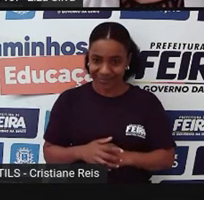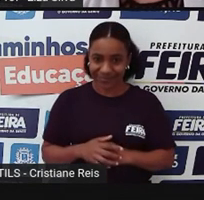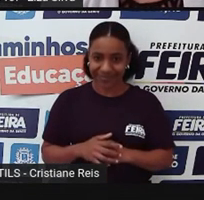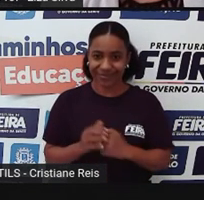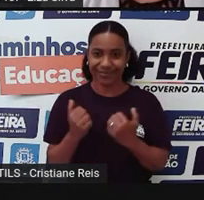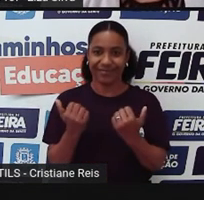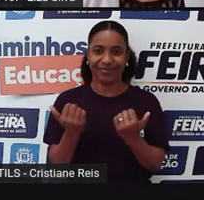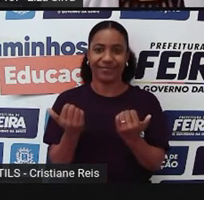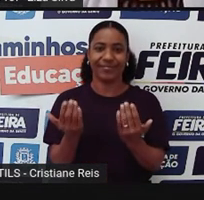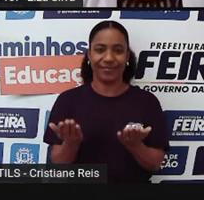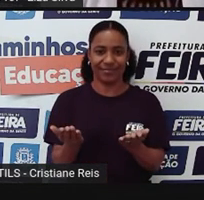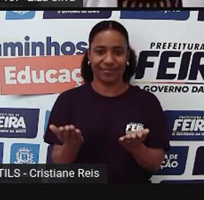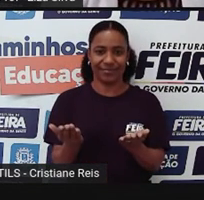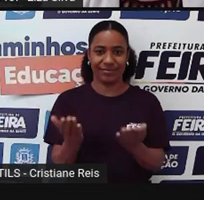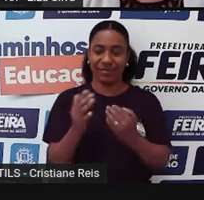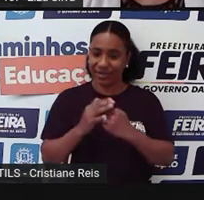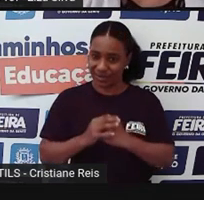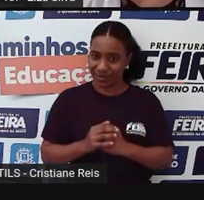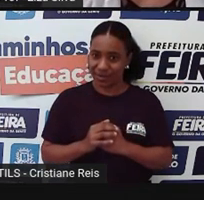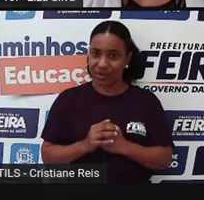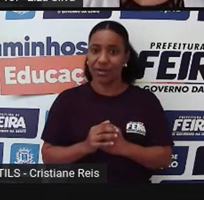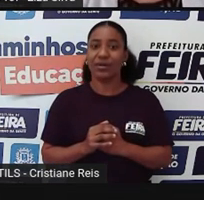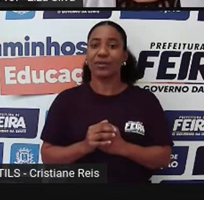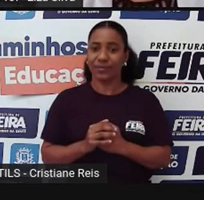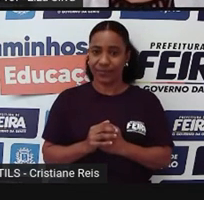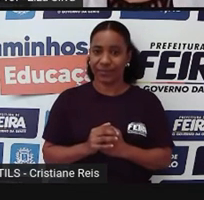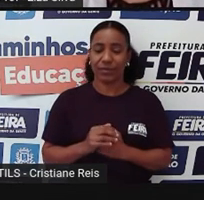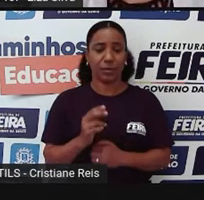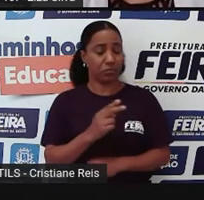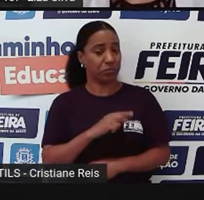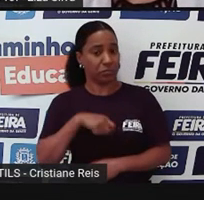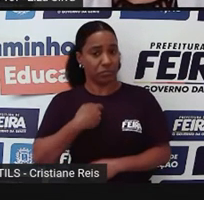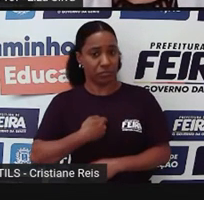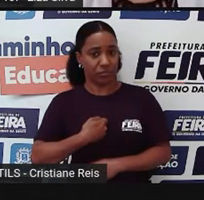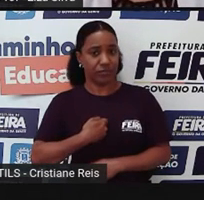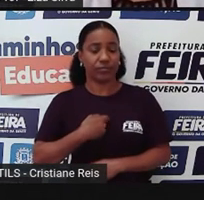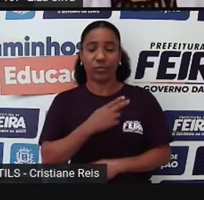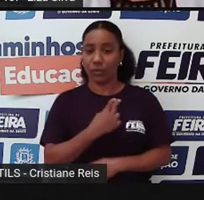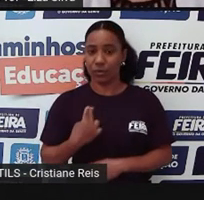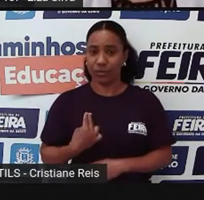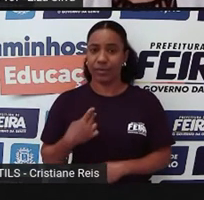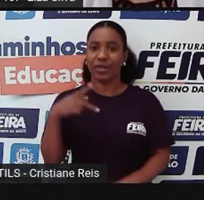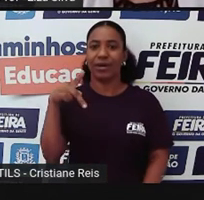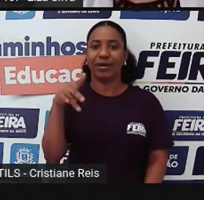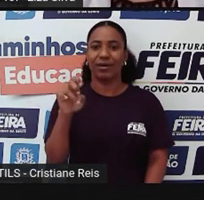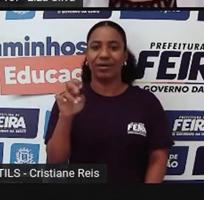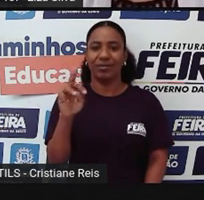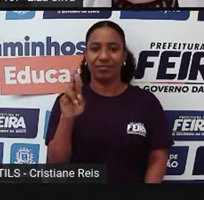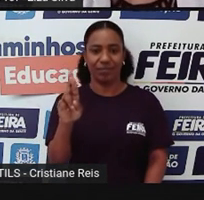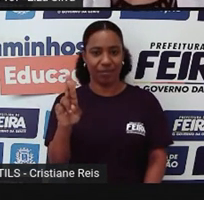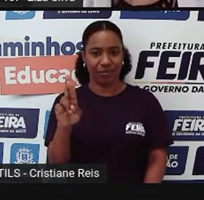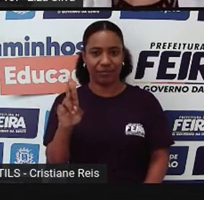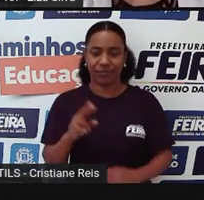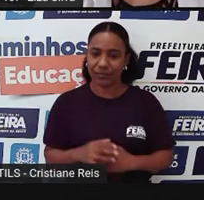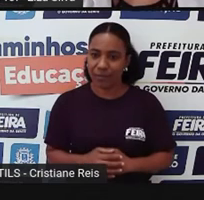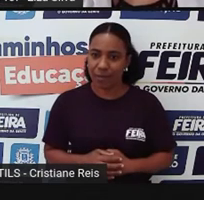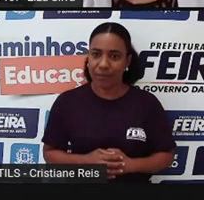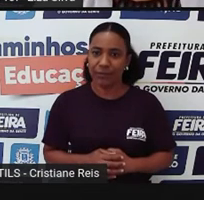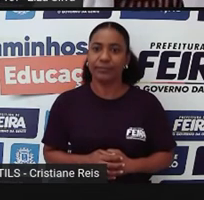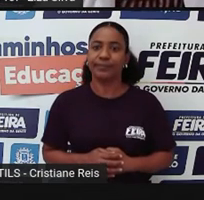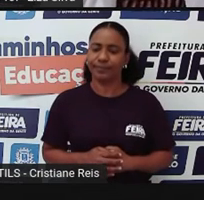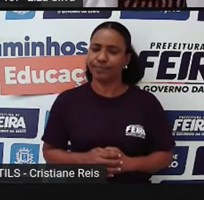e eu só fico sempre em o horário Fran De onde você